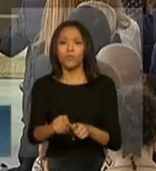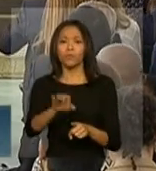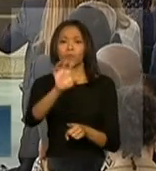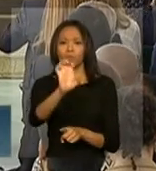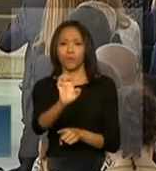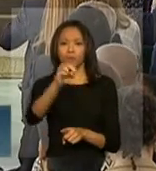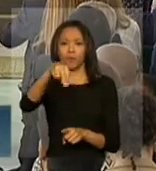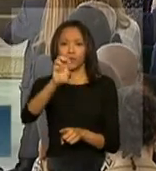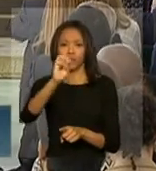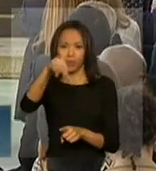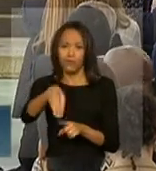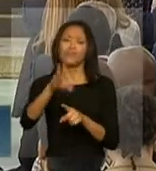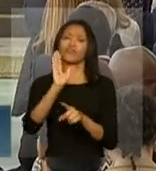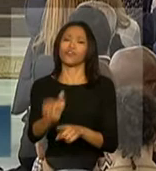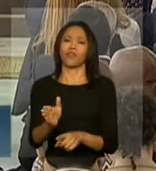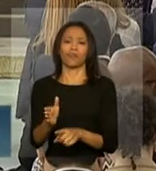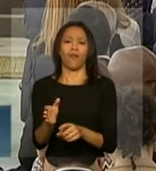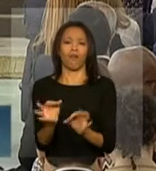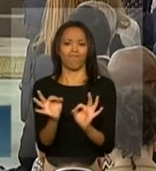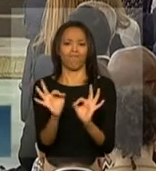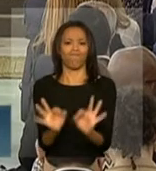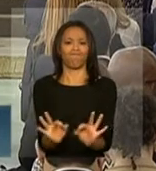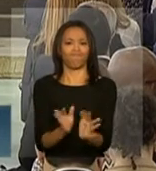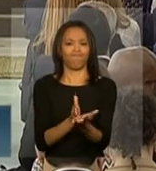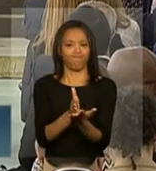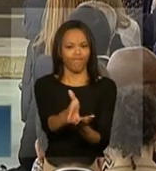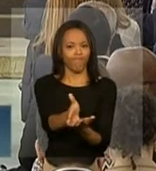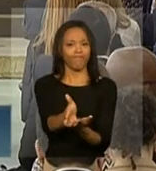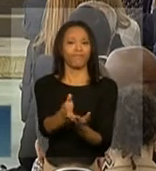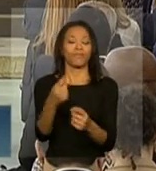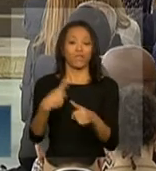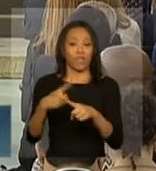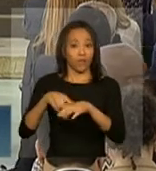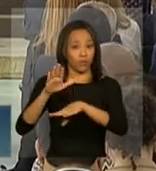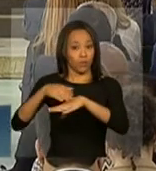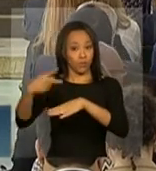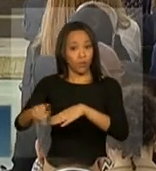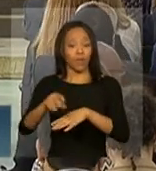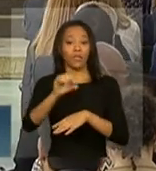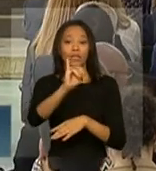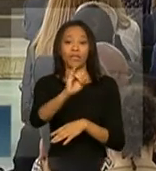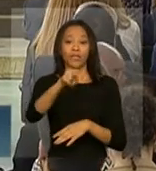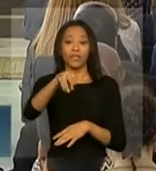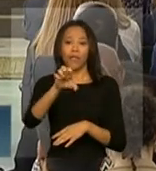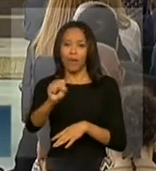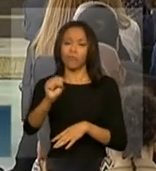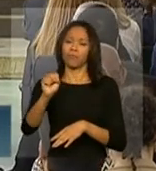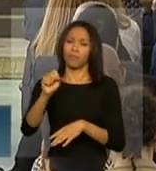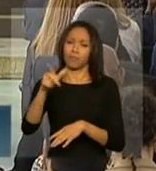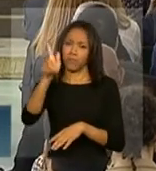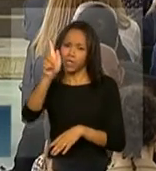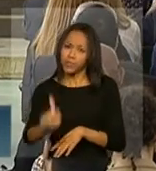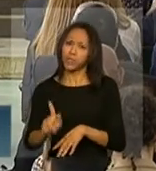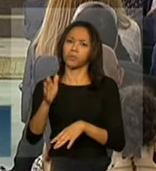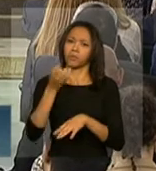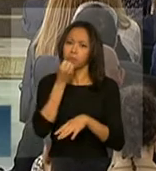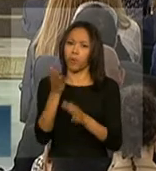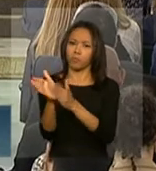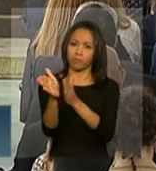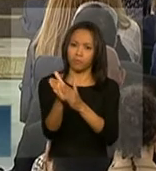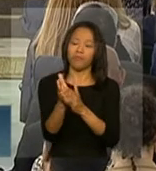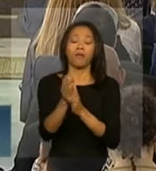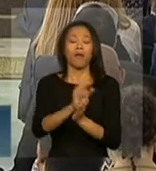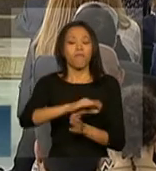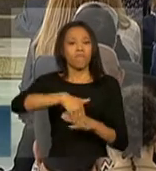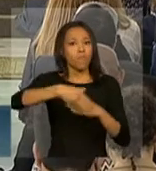Médio está consolidado, Luiz Cláudio. A sua gestão do INEP foi uma grande contribuição. Com mais de 5 milhões de